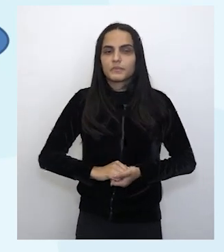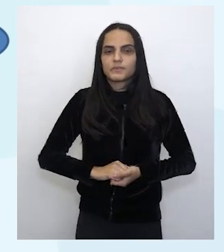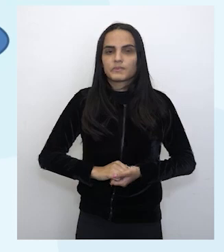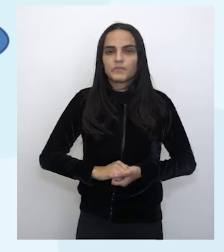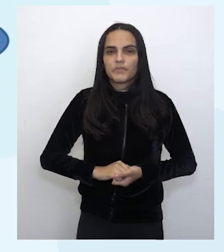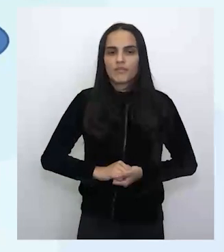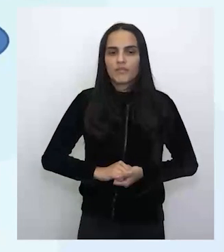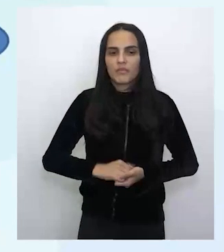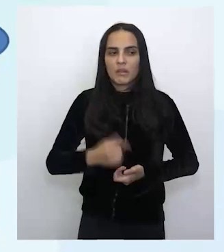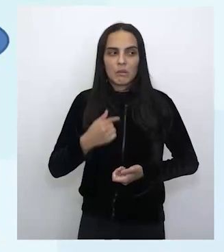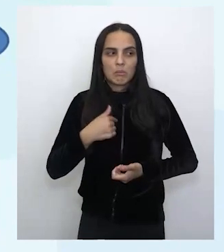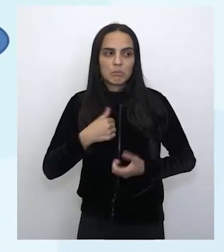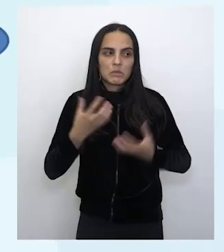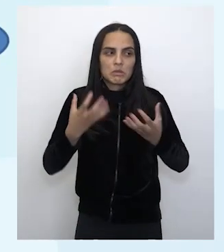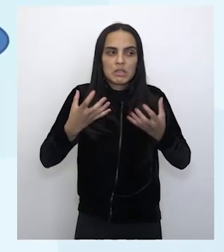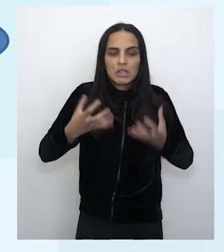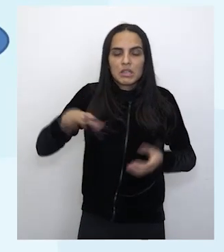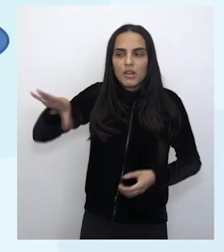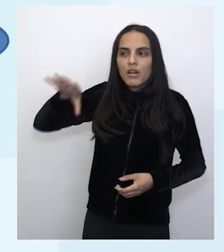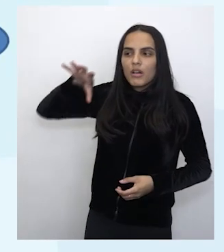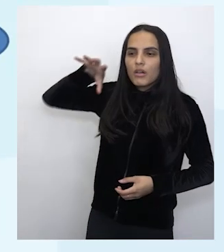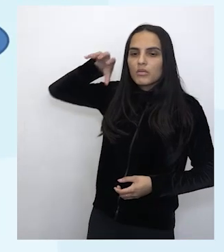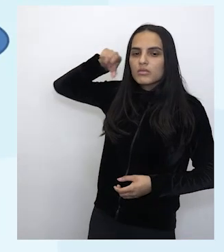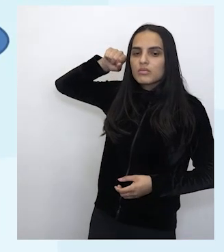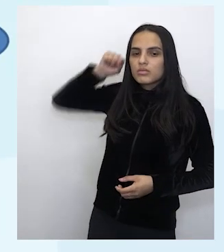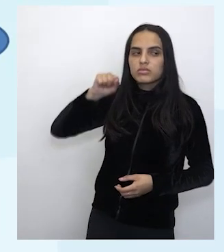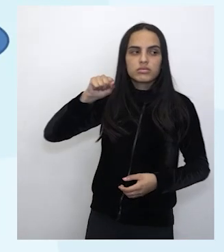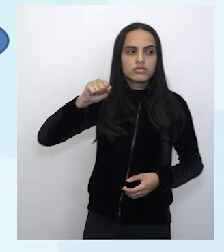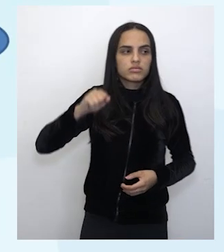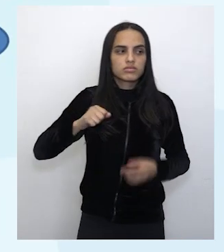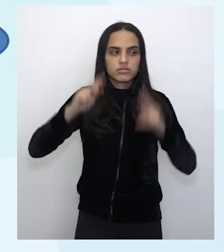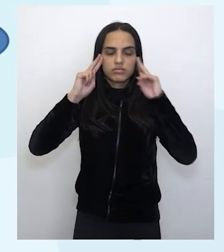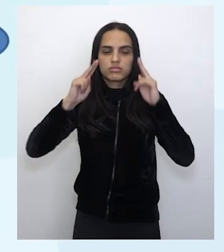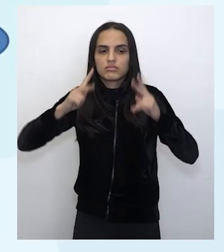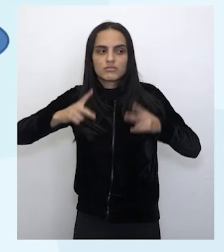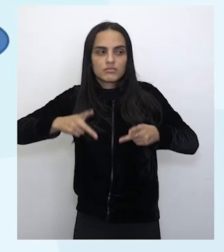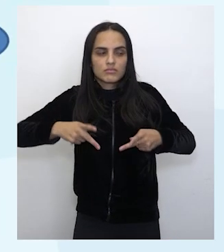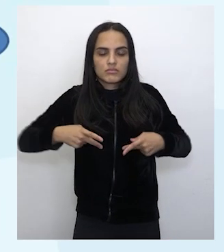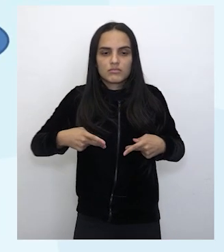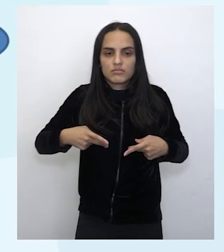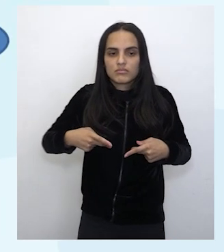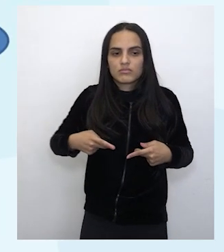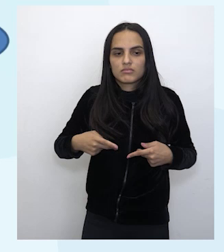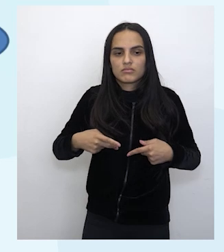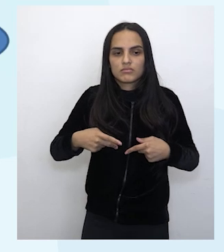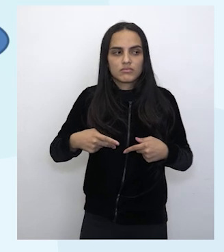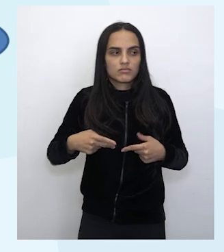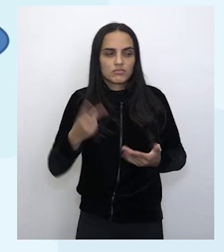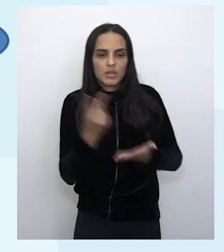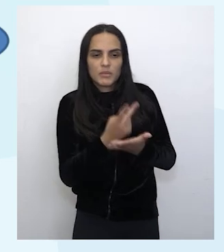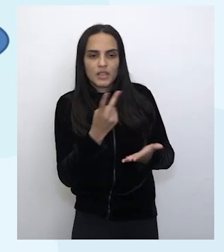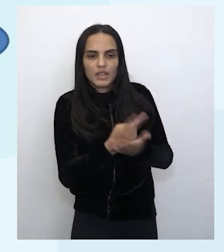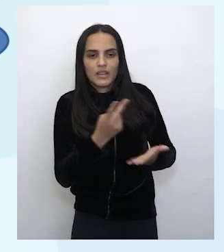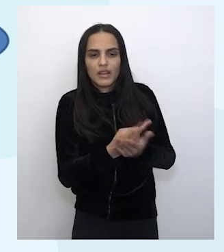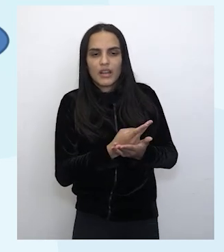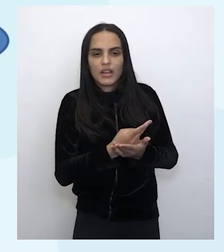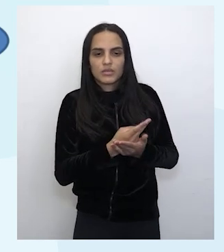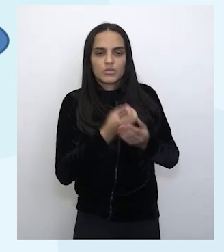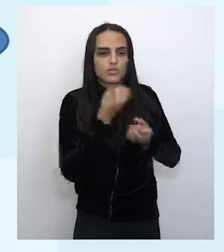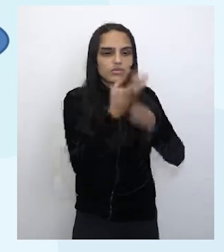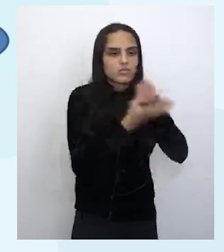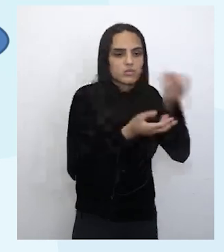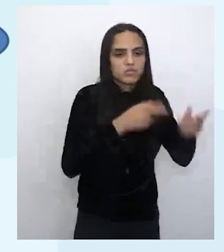Quem me dera ouvir de alguém a voz humana que me confessasse não um pecado, mas uma